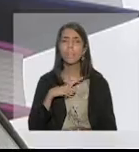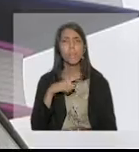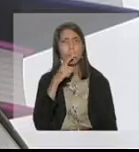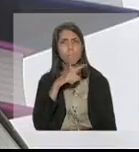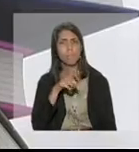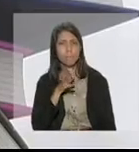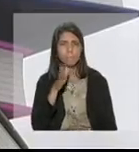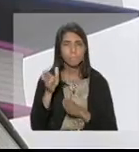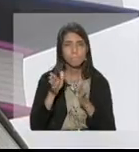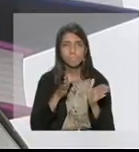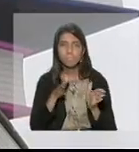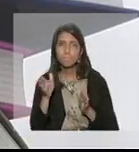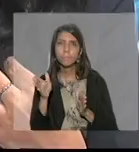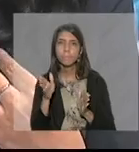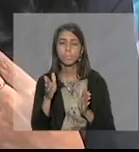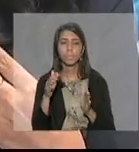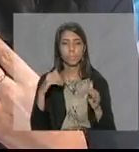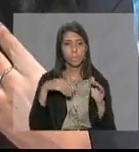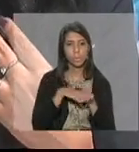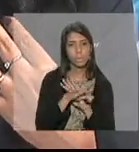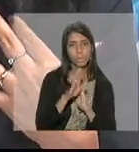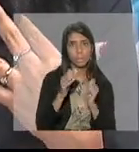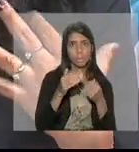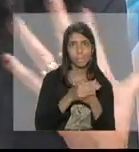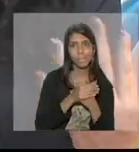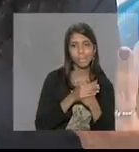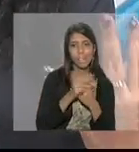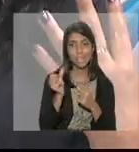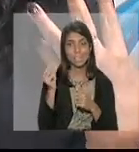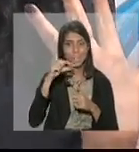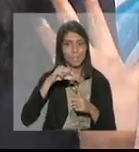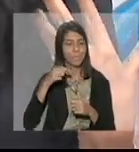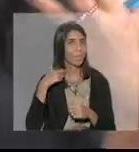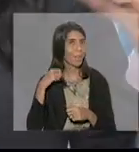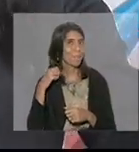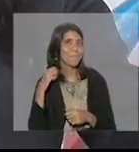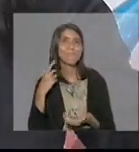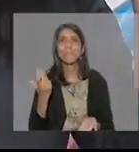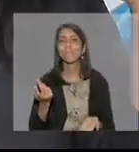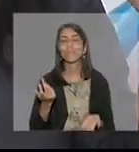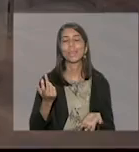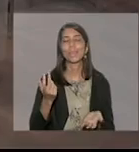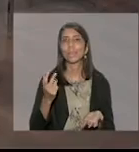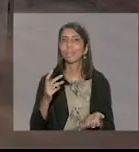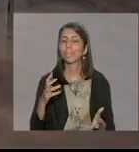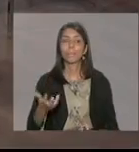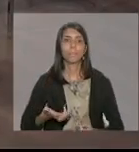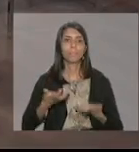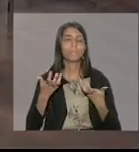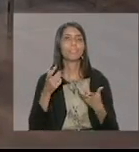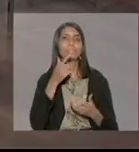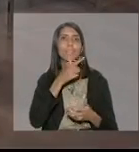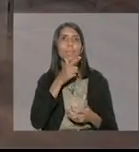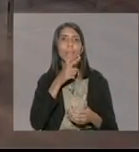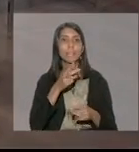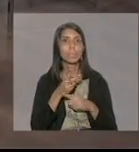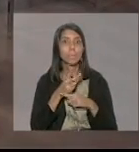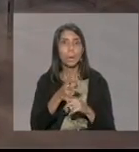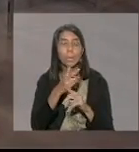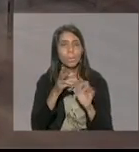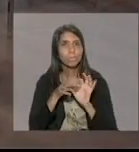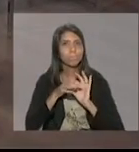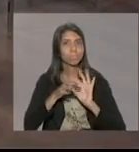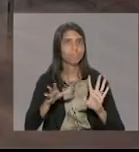uma saída. Escondeu a semente no cabelo, a imagem dela. A busca da liberdade, aí, né? isso aí. A busca